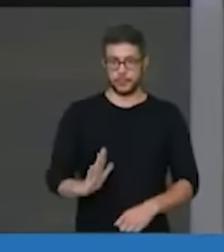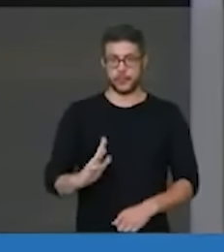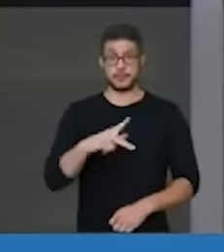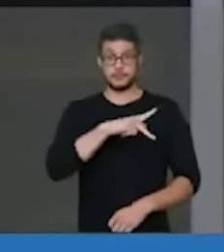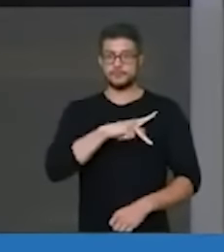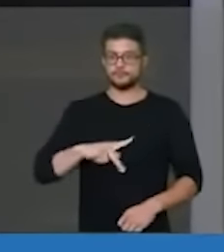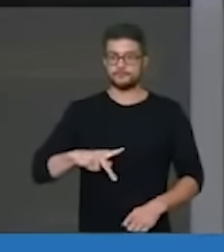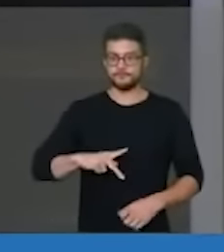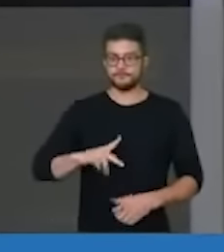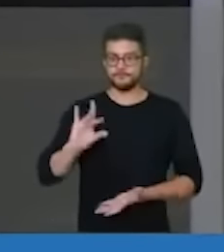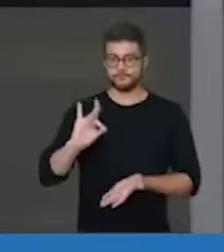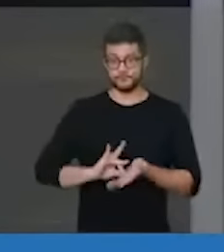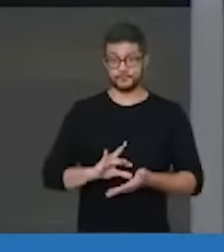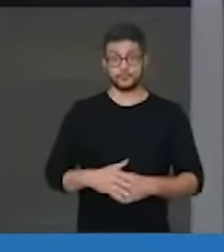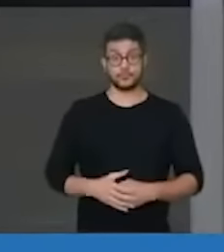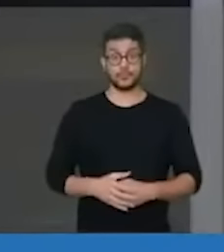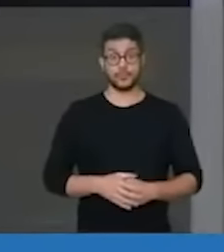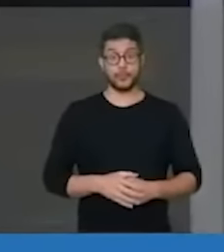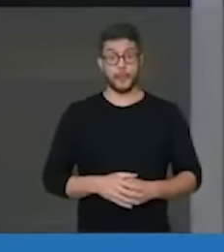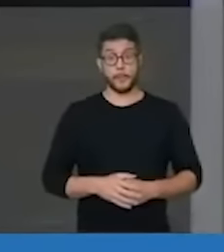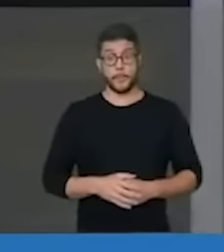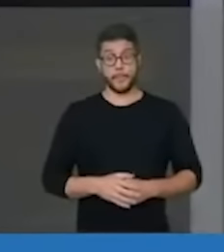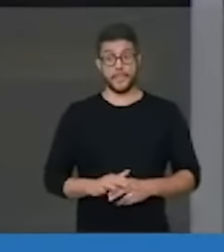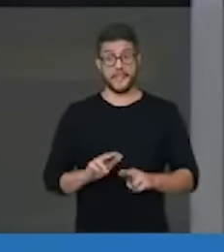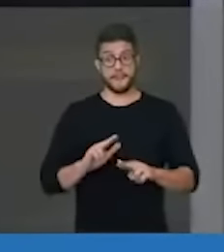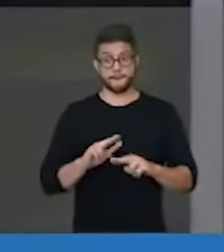um fato que é a